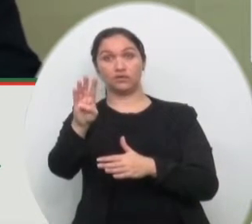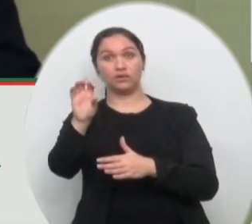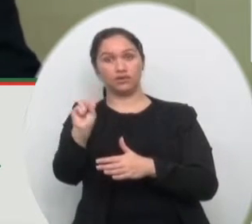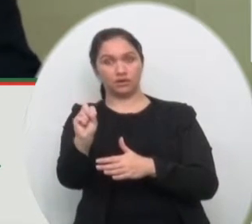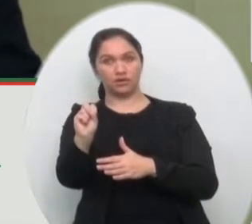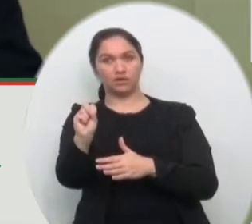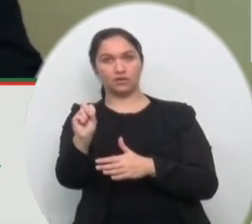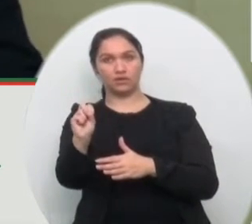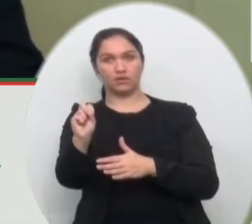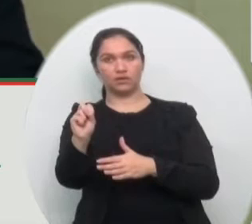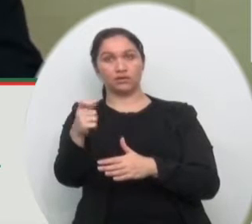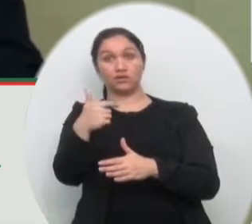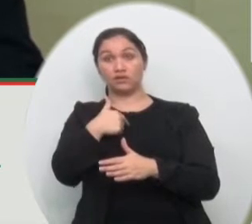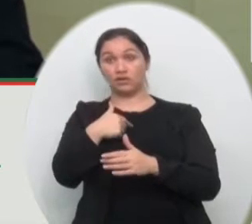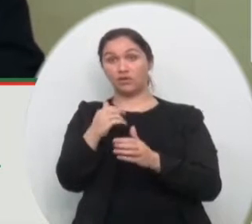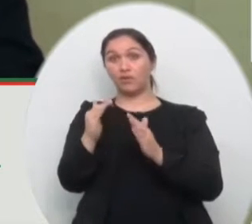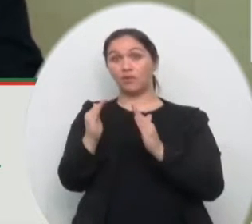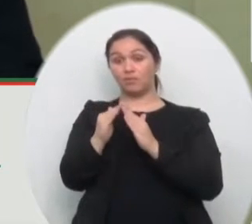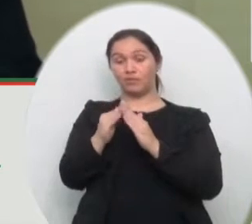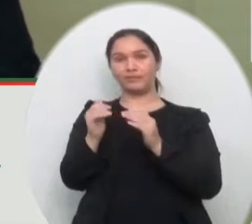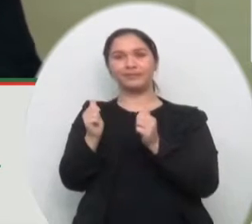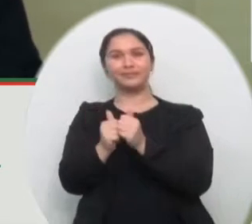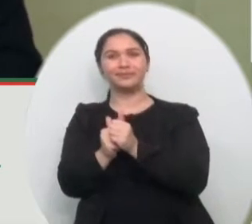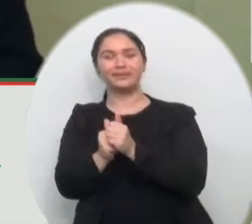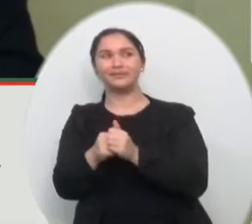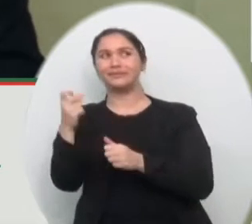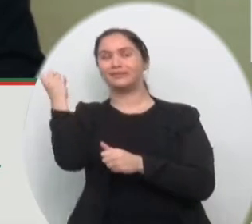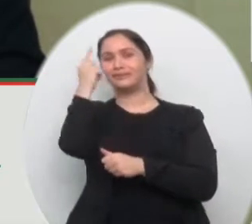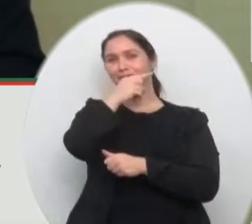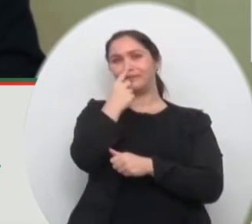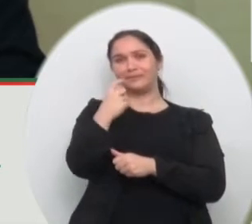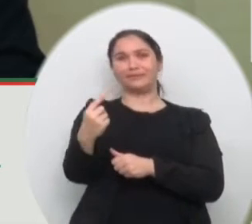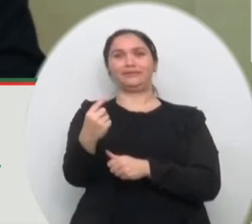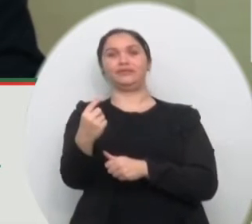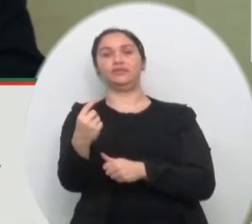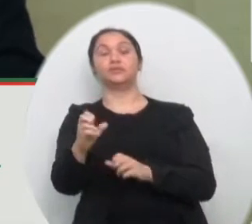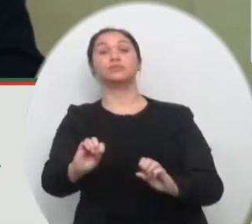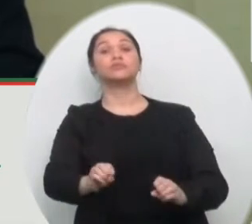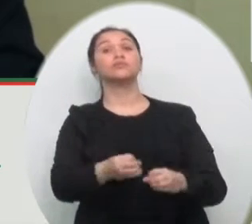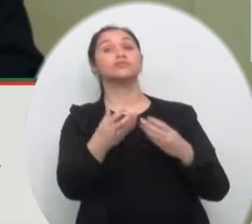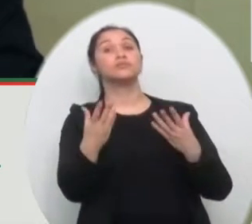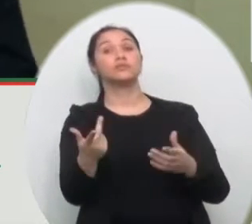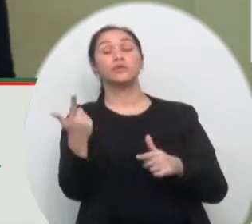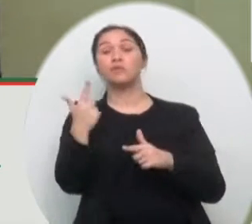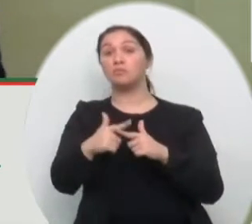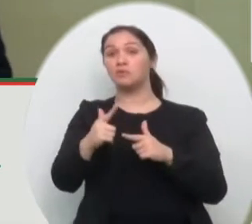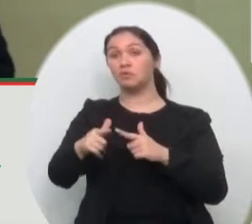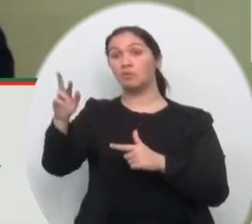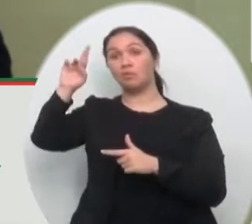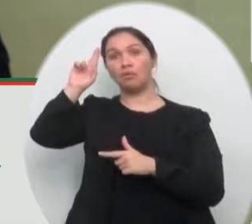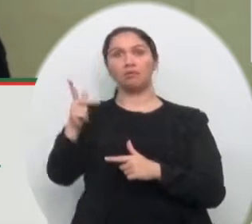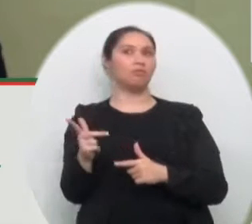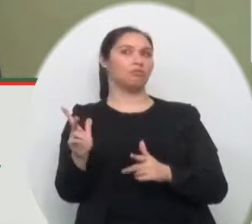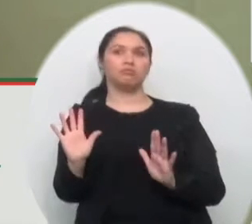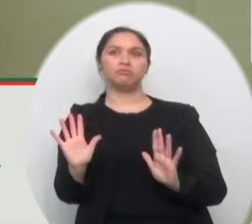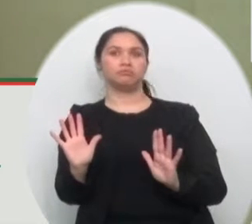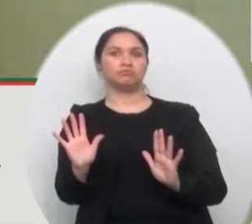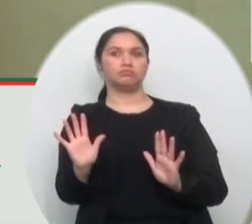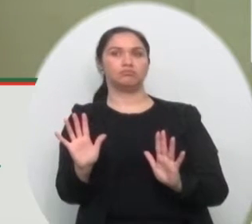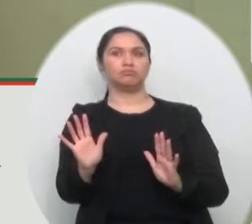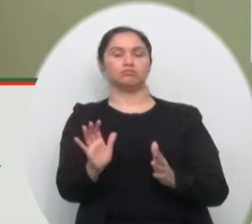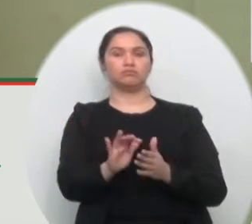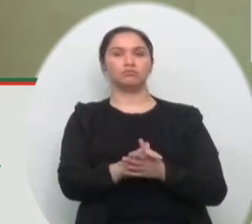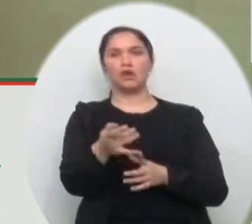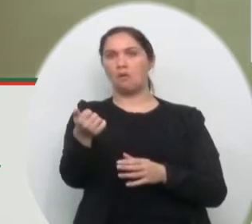Michel, sofríamos muito com relação ao mau cheiro. Então, com relação àquele problema ali, foi praticamente resolvido, não se tem mais o